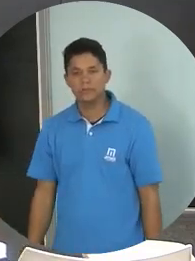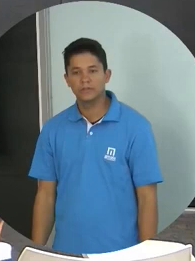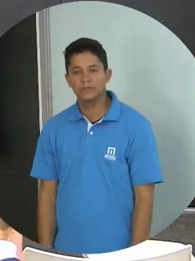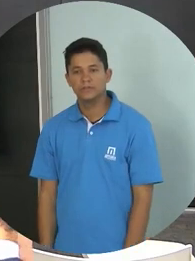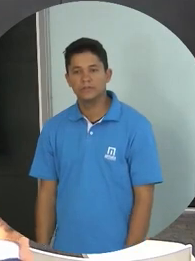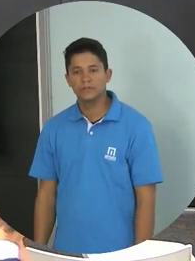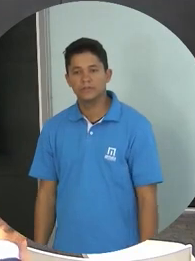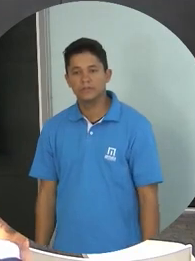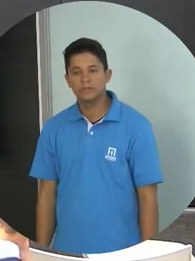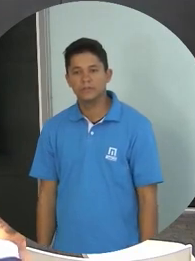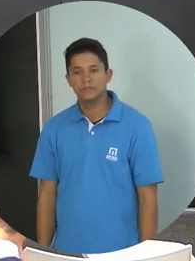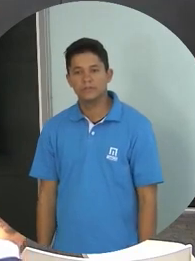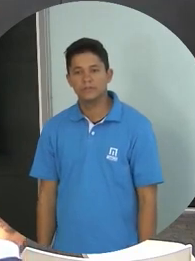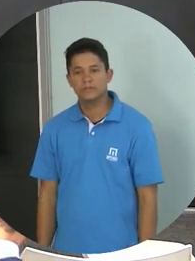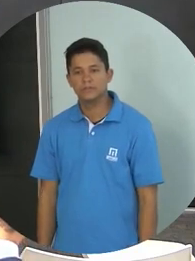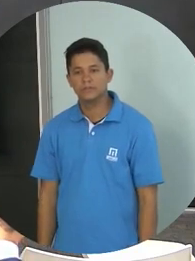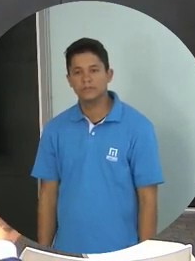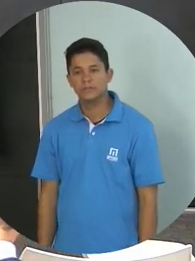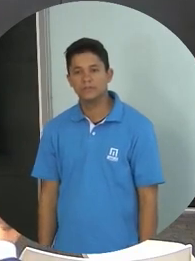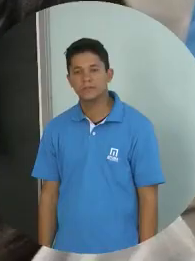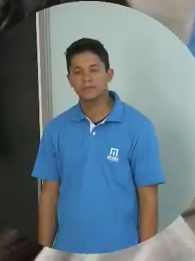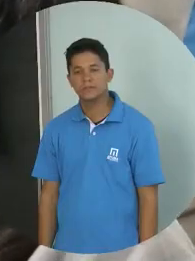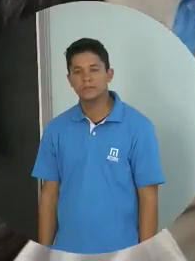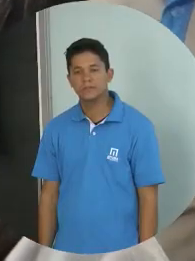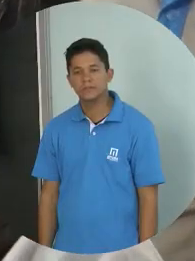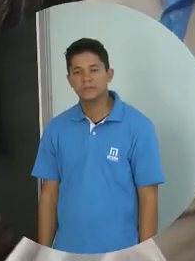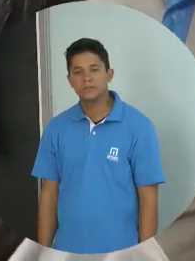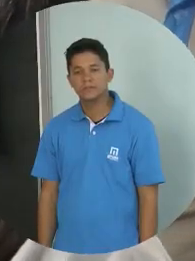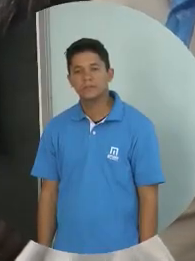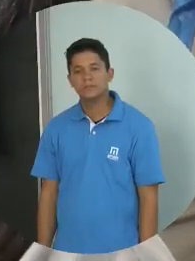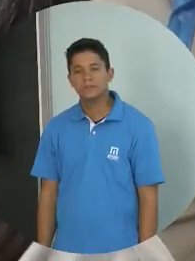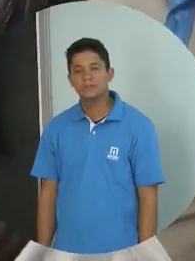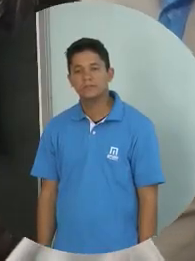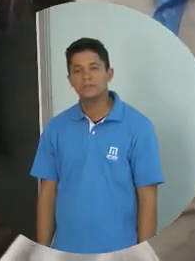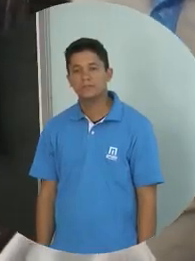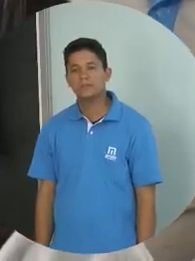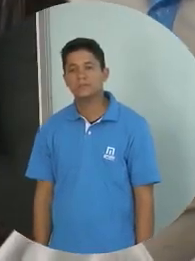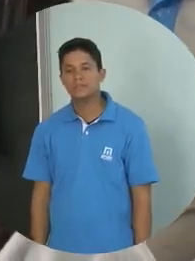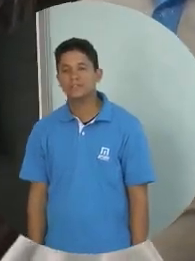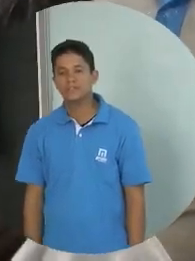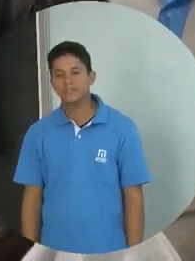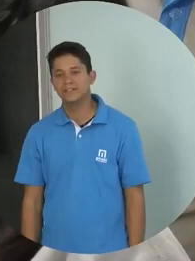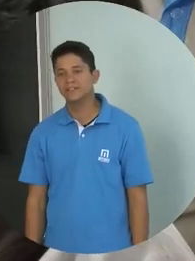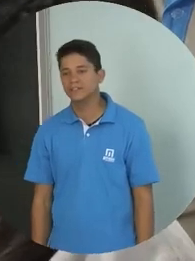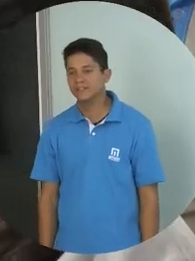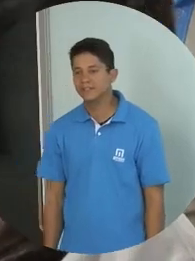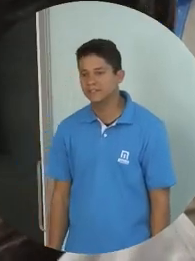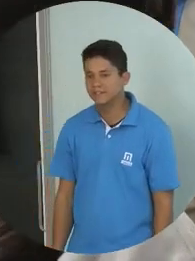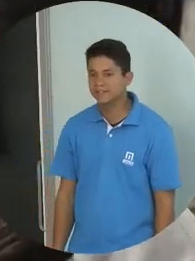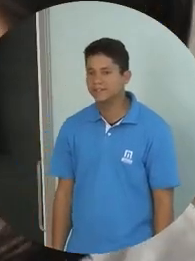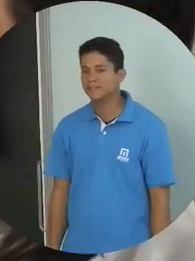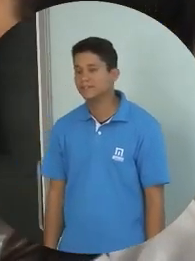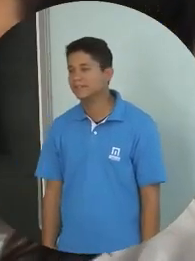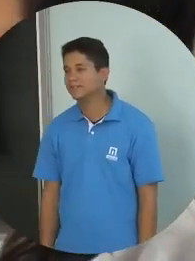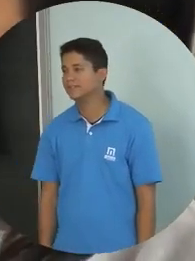Não tem como a gente ficar linkando com algumas situações reais. No caso de piping,